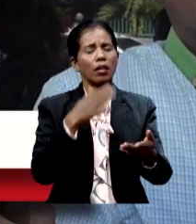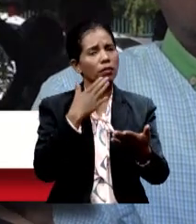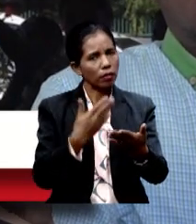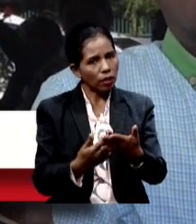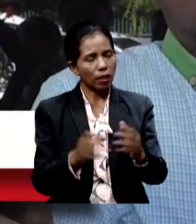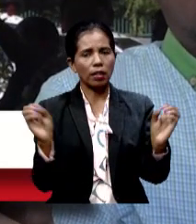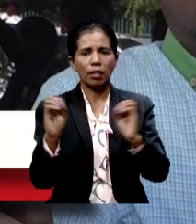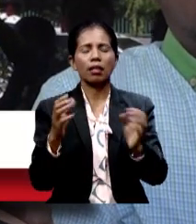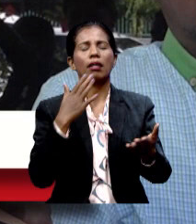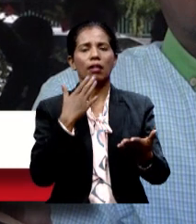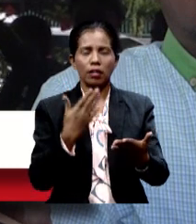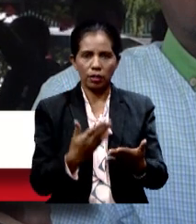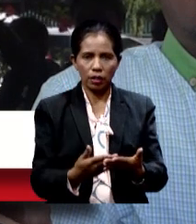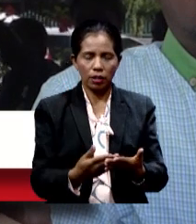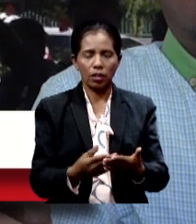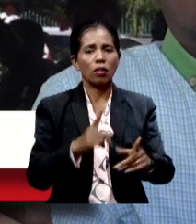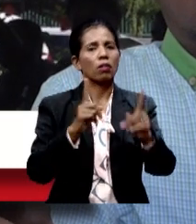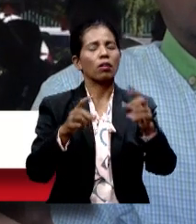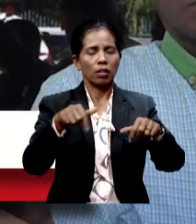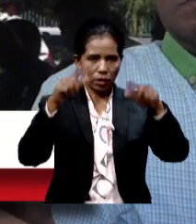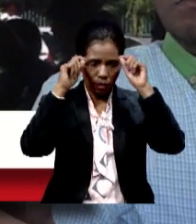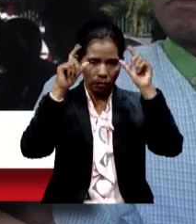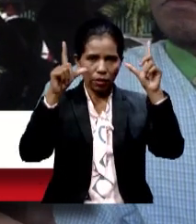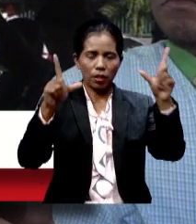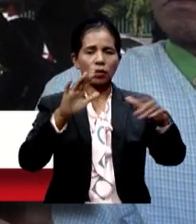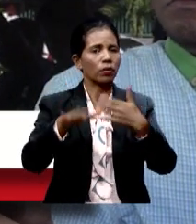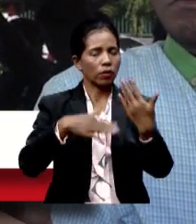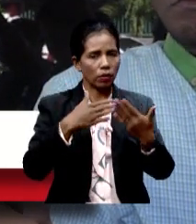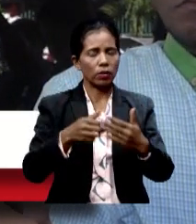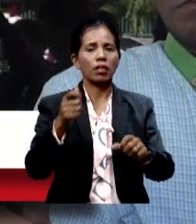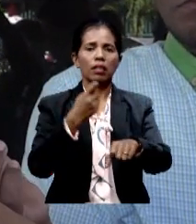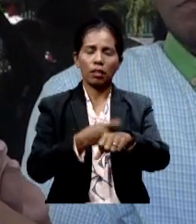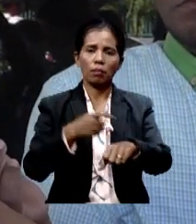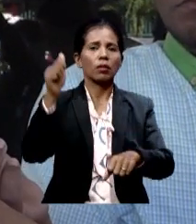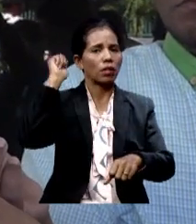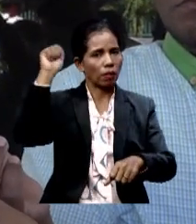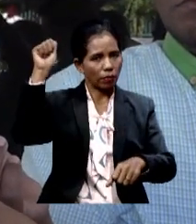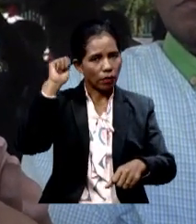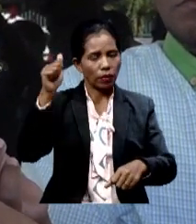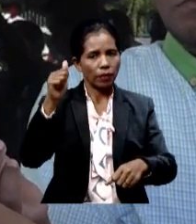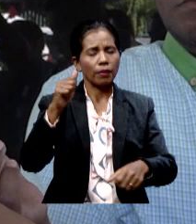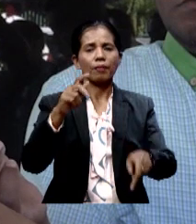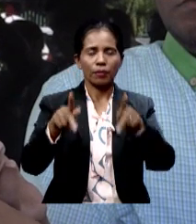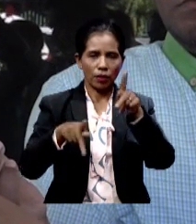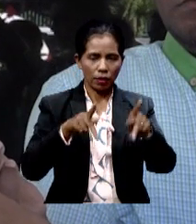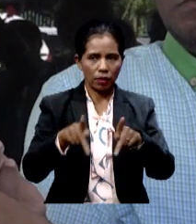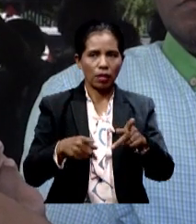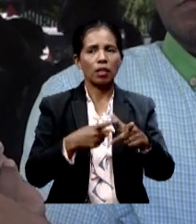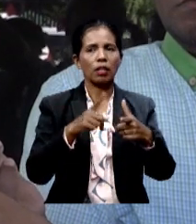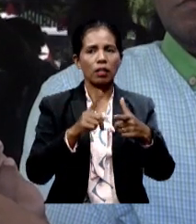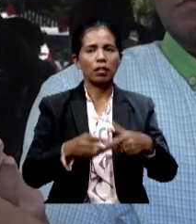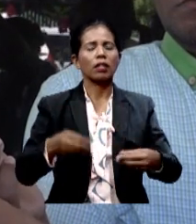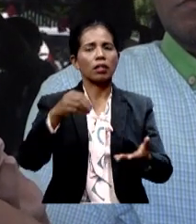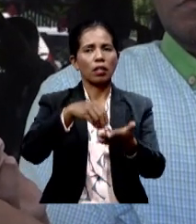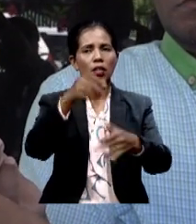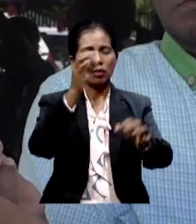dia, colhia território toma durante a campanha. Então, pô, deposita confiança,